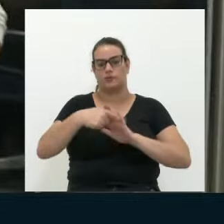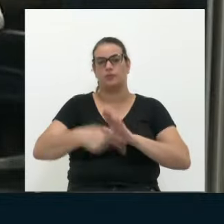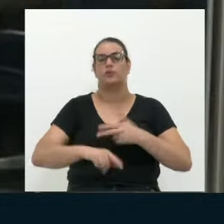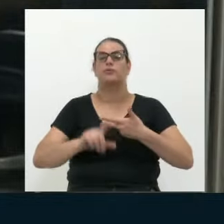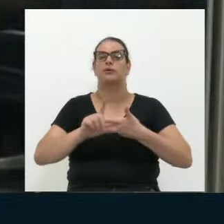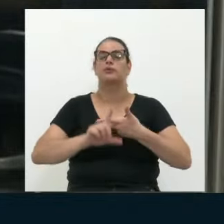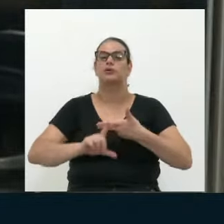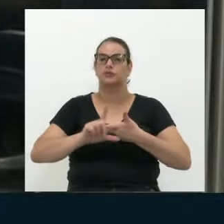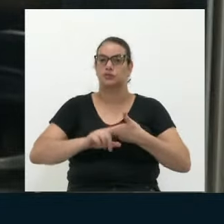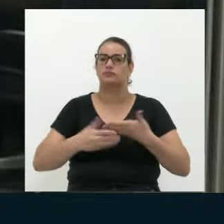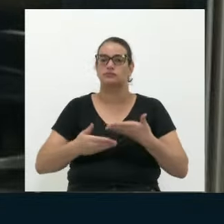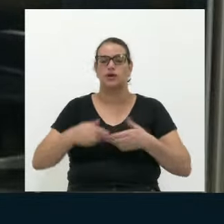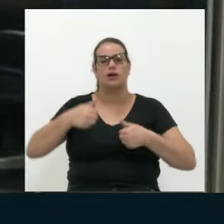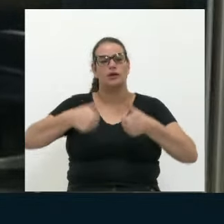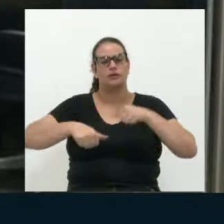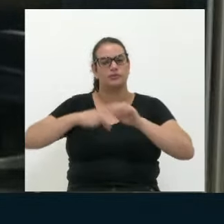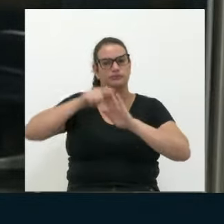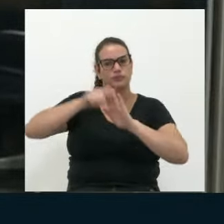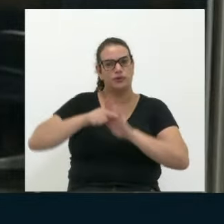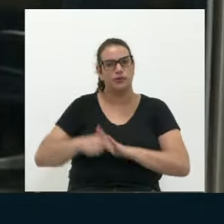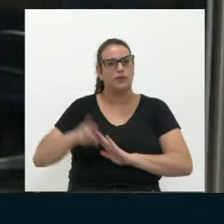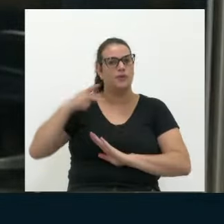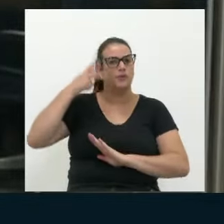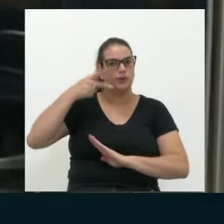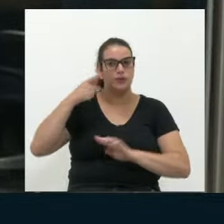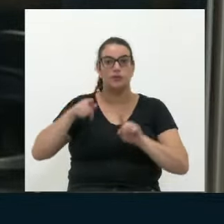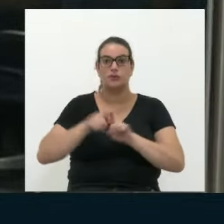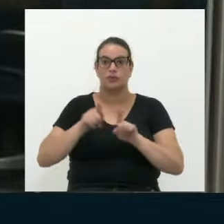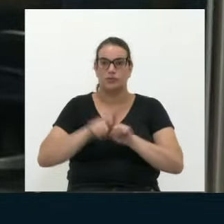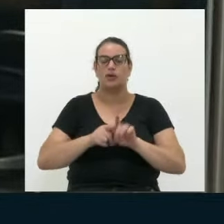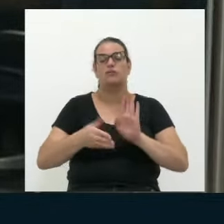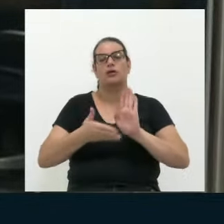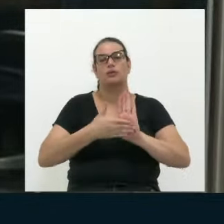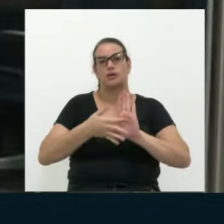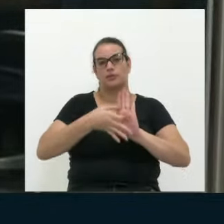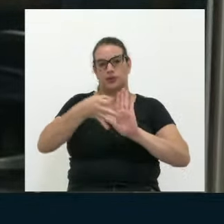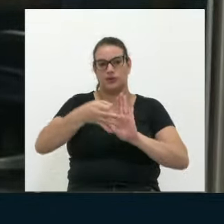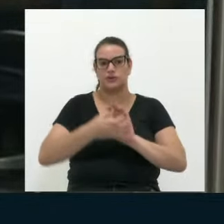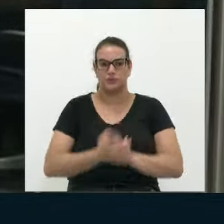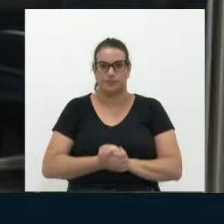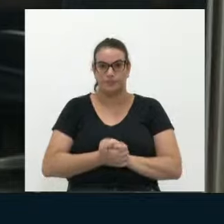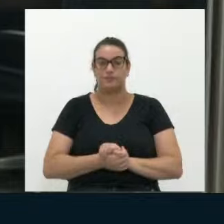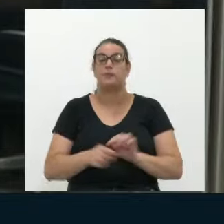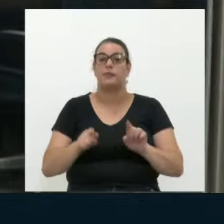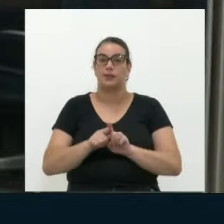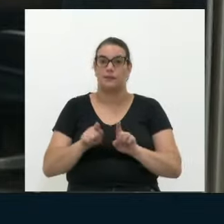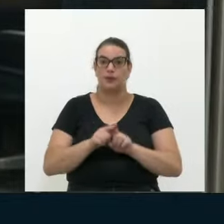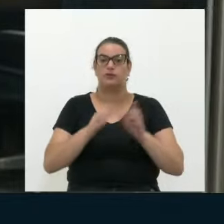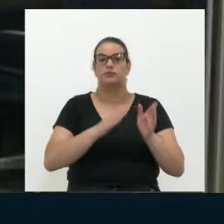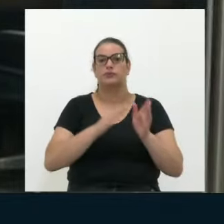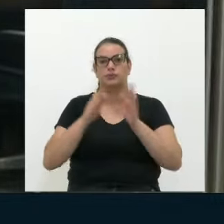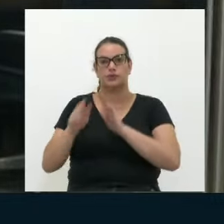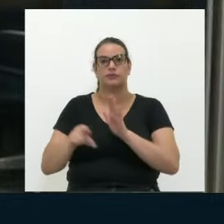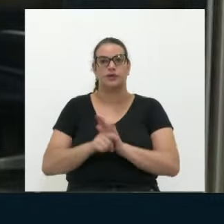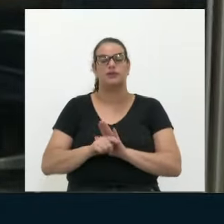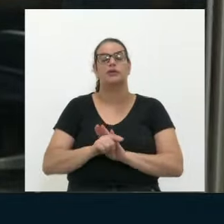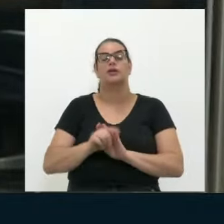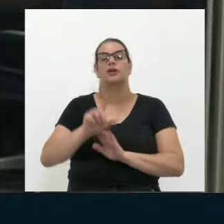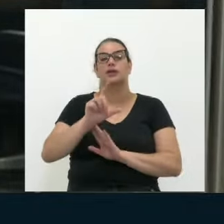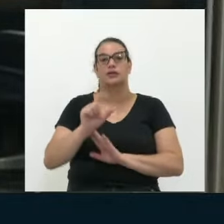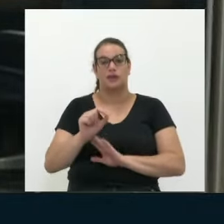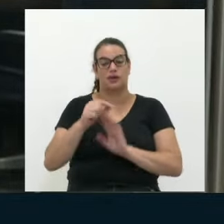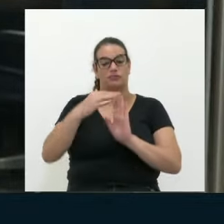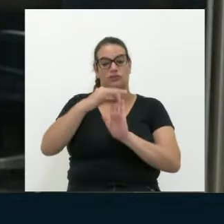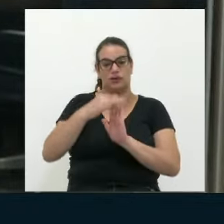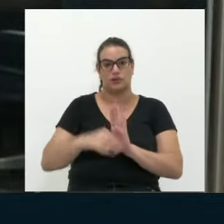Legislativo, onde eles são analisados pelos vereadores e recebem pareceres. Já na ordem do dia, são 10 itens. Entre eles está um projeto